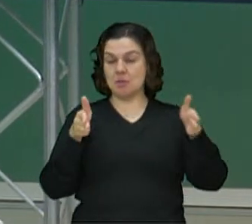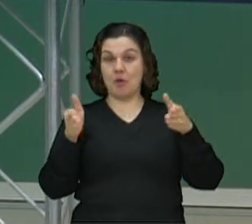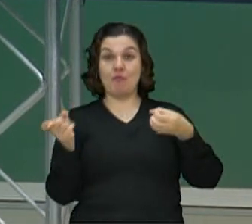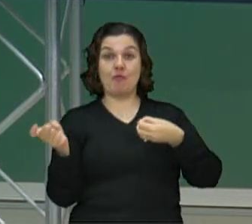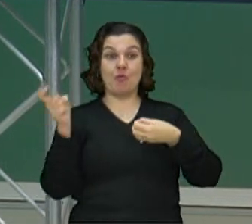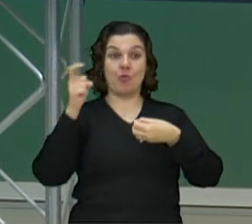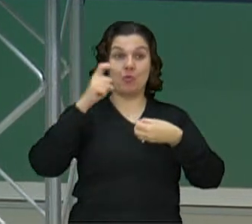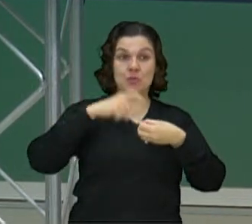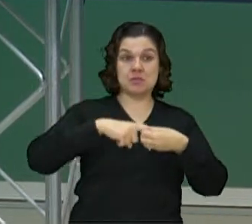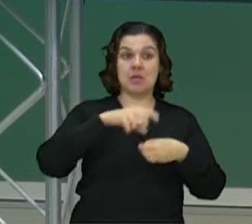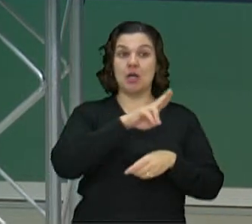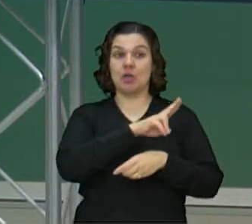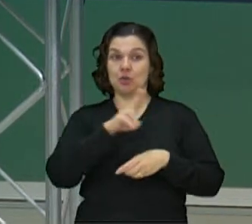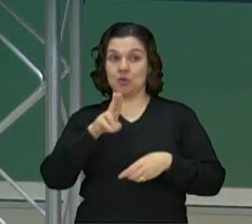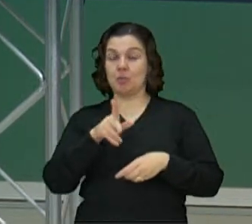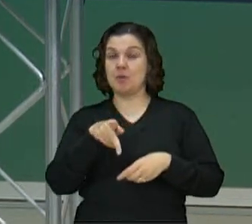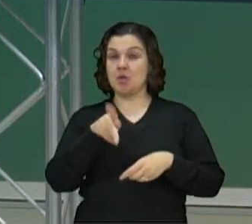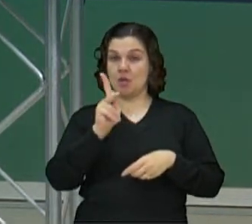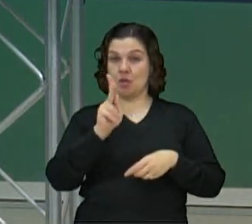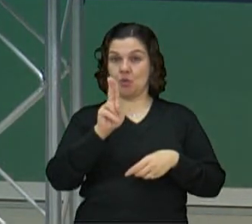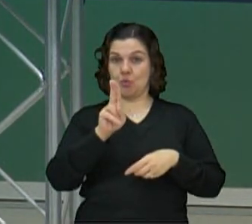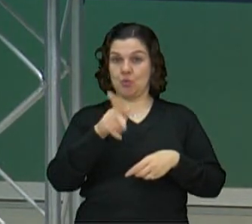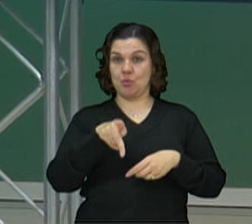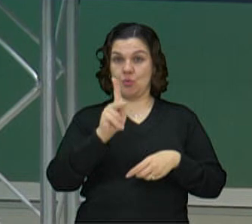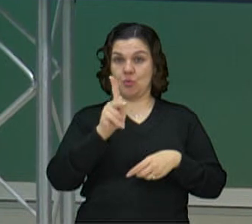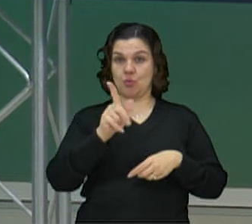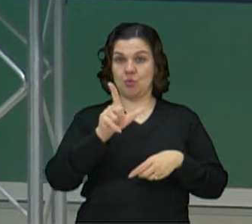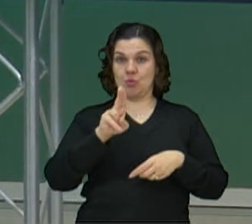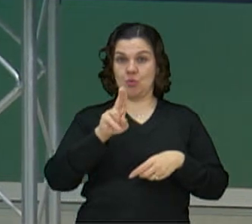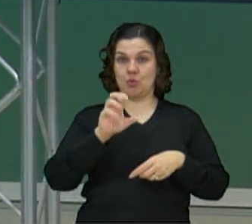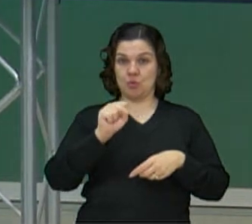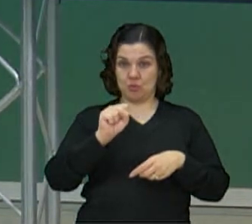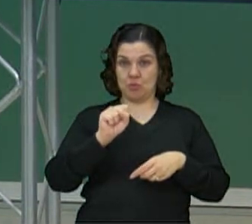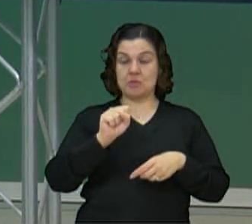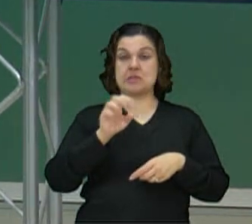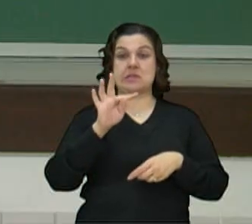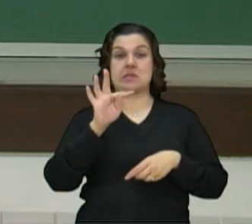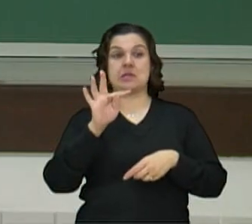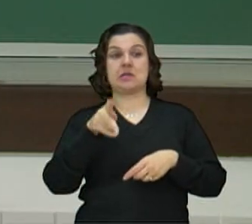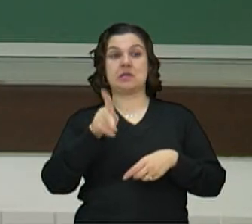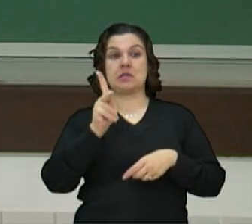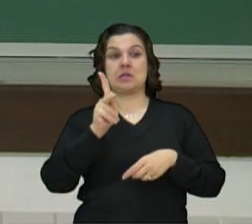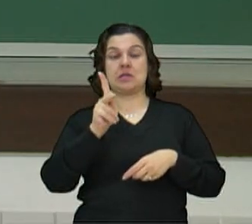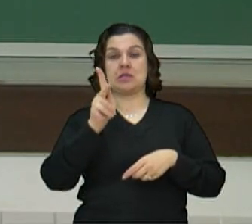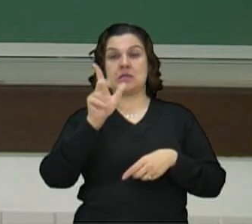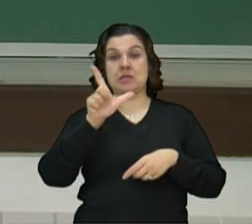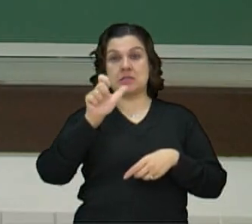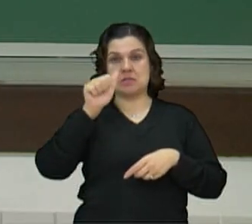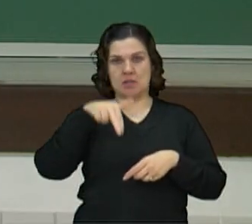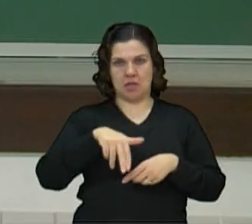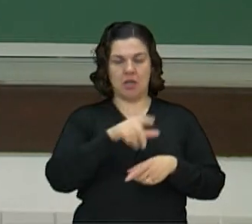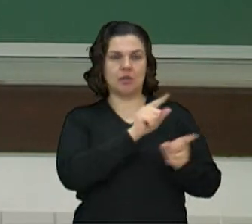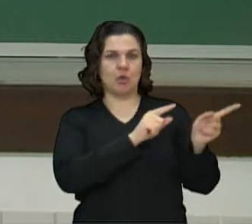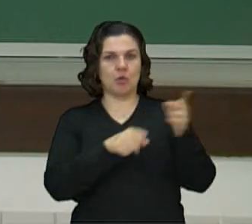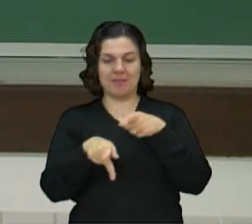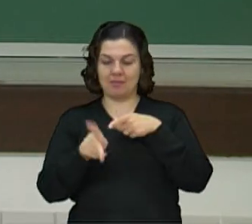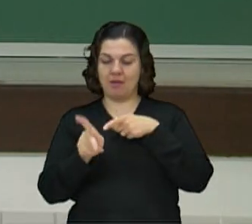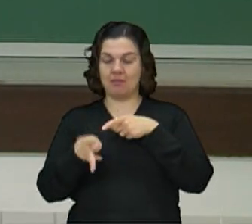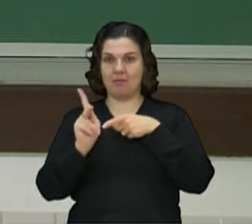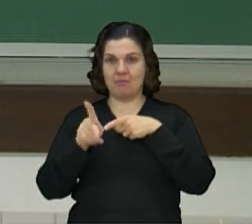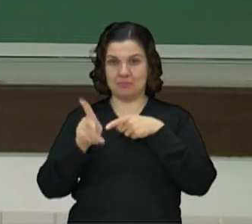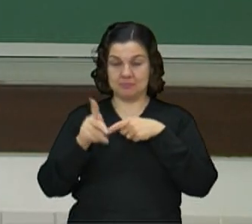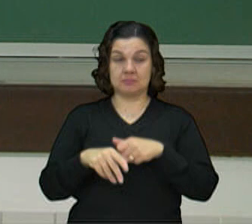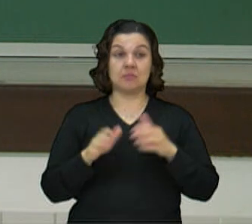volta da Ku Klux Klan, pela sigla KKK. Voltou esse movimento que